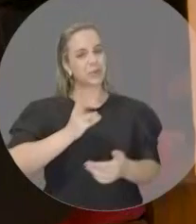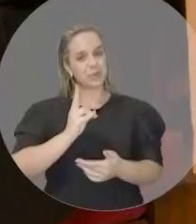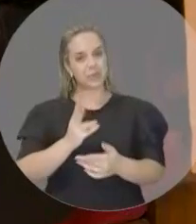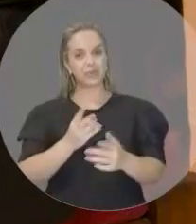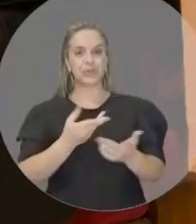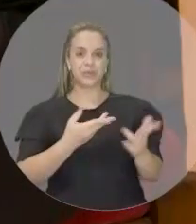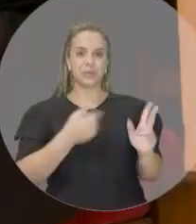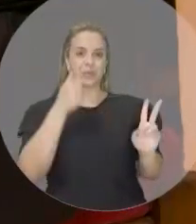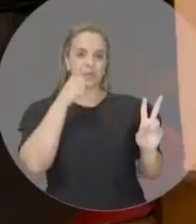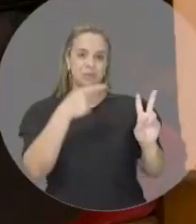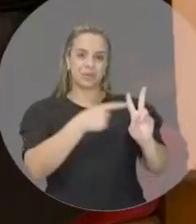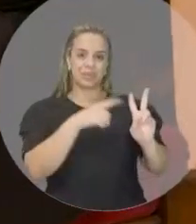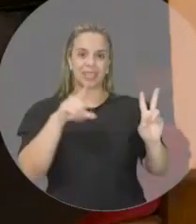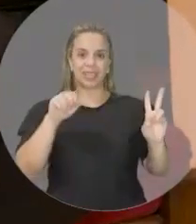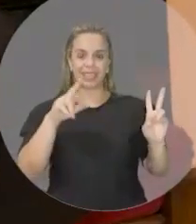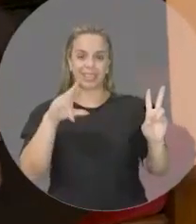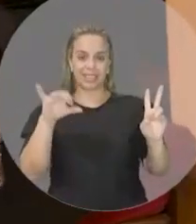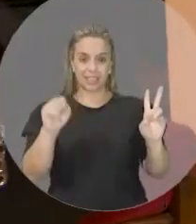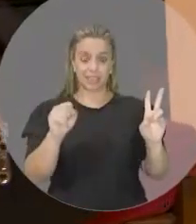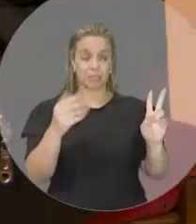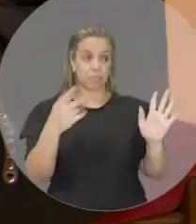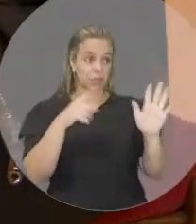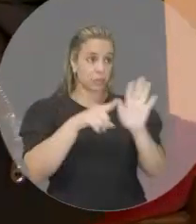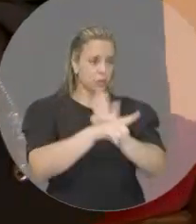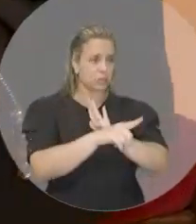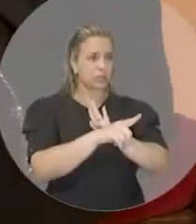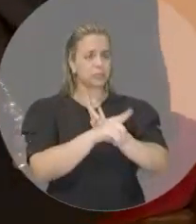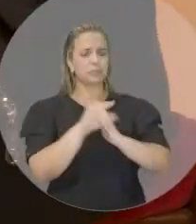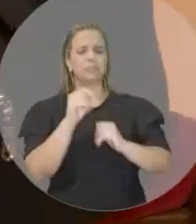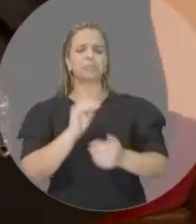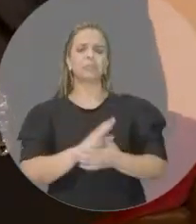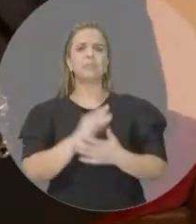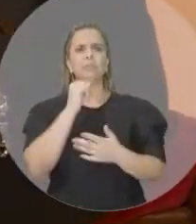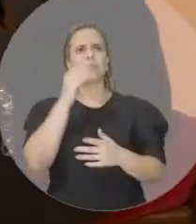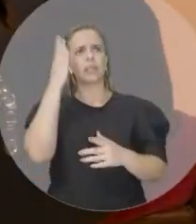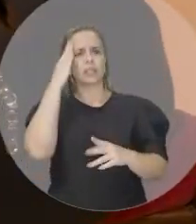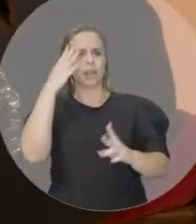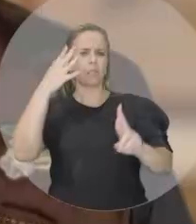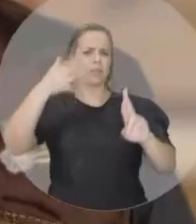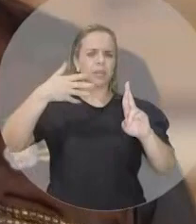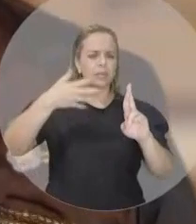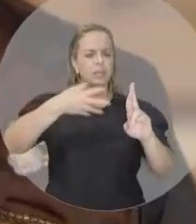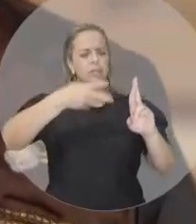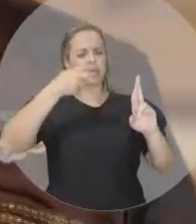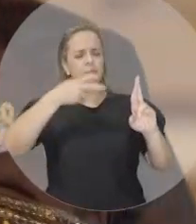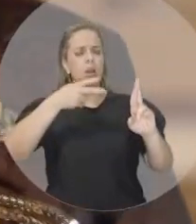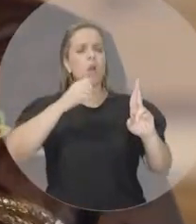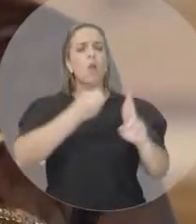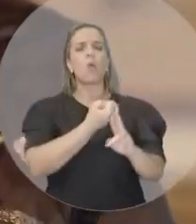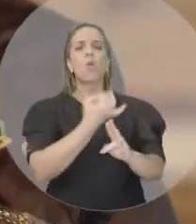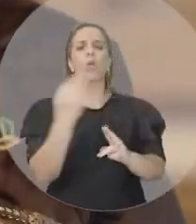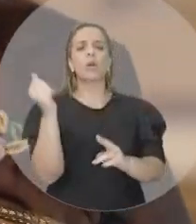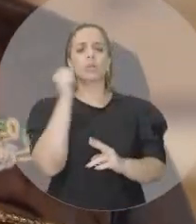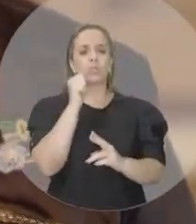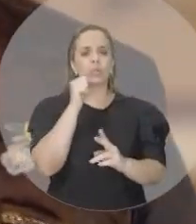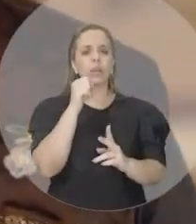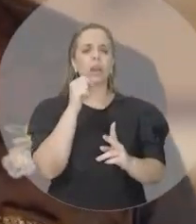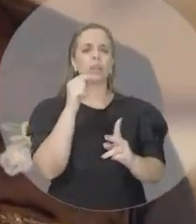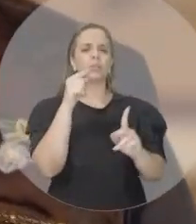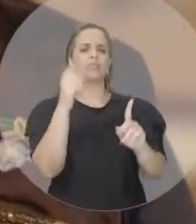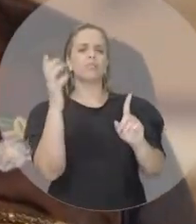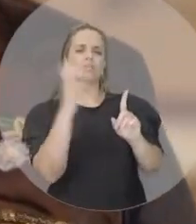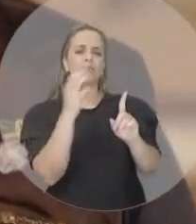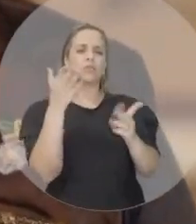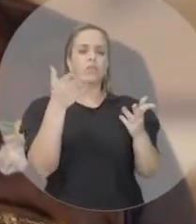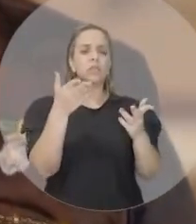com a escritora e jornalista Larissa Campos. Larissa, falando das suas referências, quais são as autoras que te